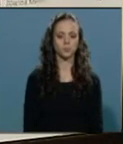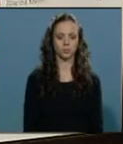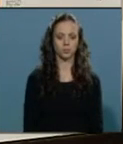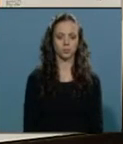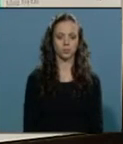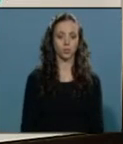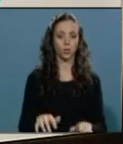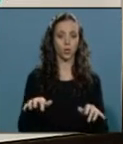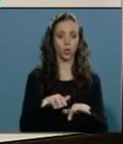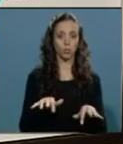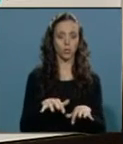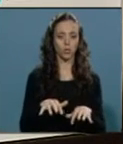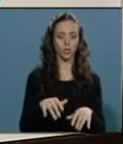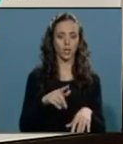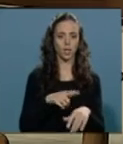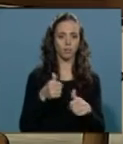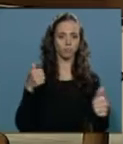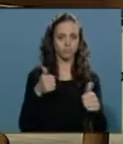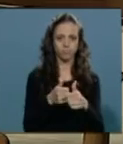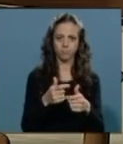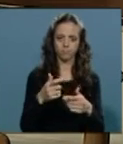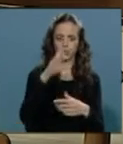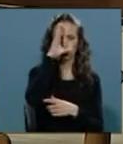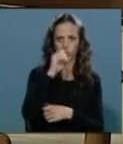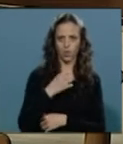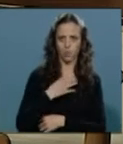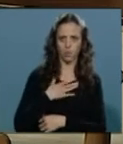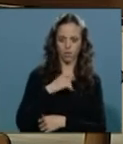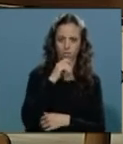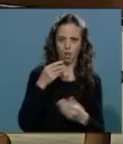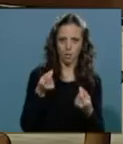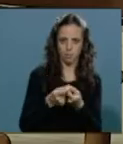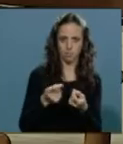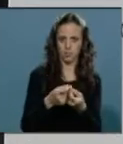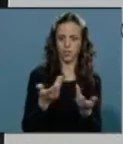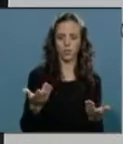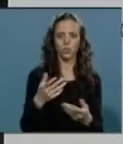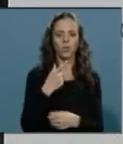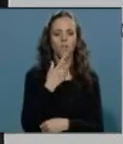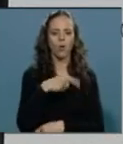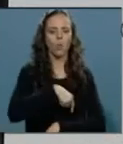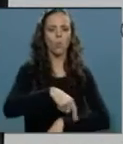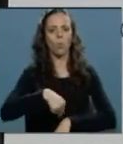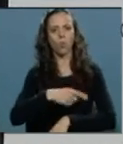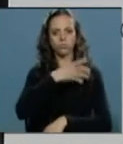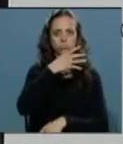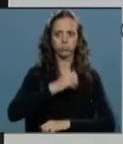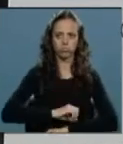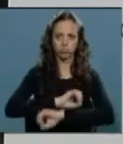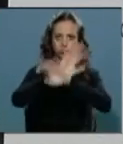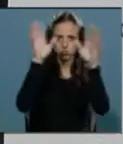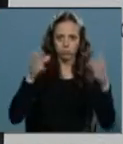O computador encurtou distâncias entre o governo e os empresários do Porto Santo. Foram várias horas de